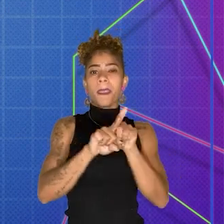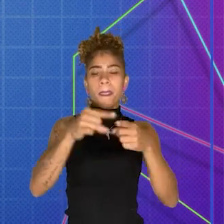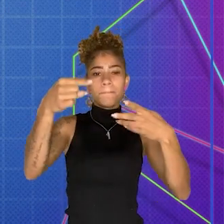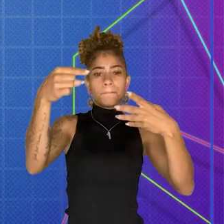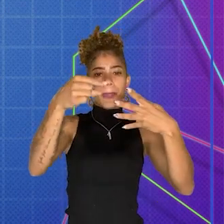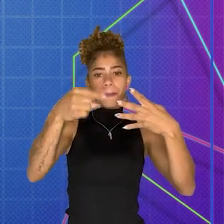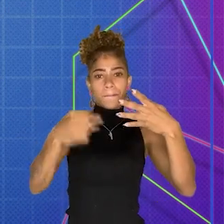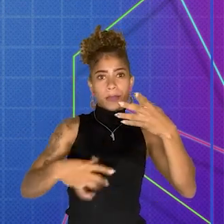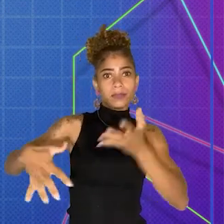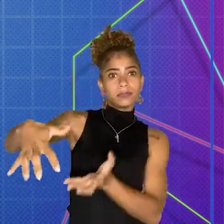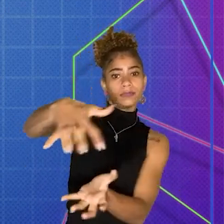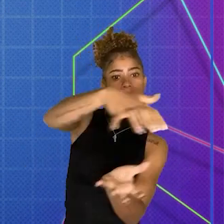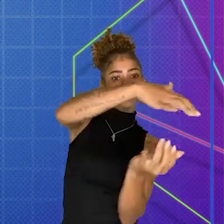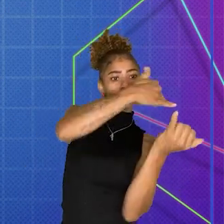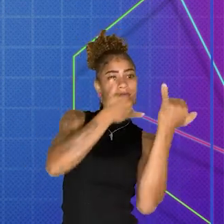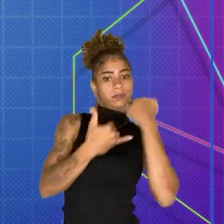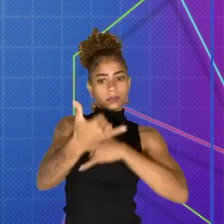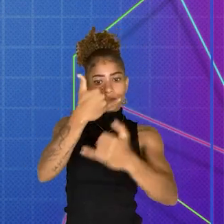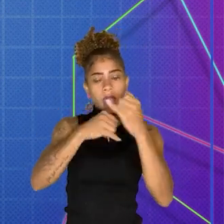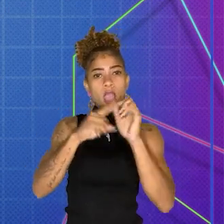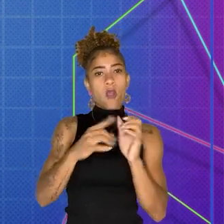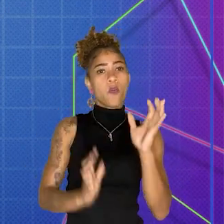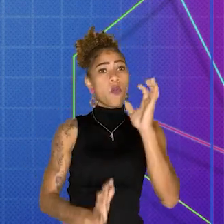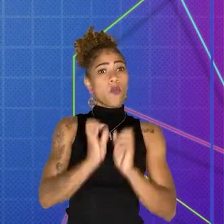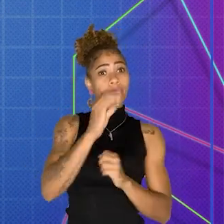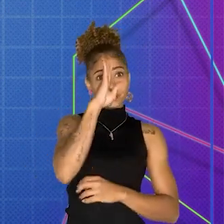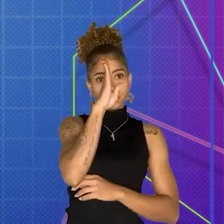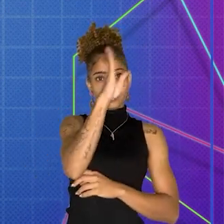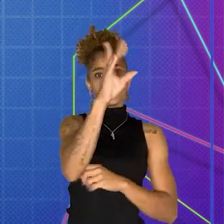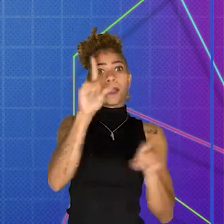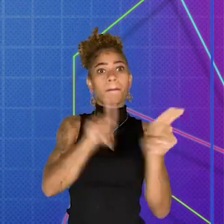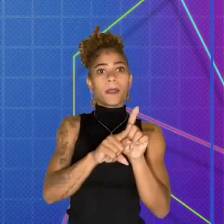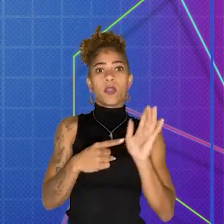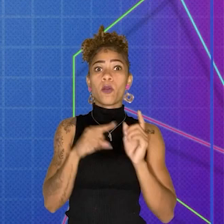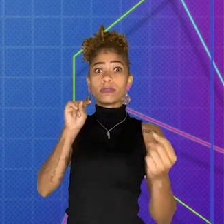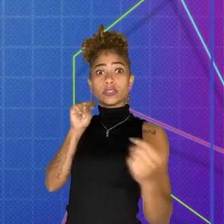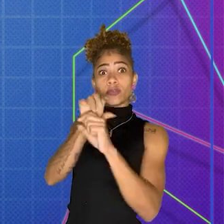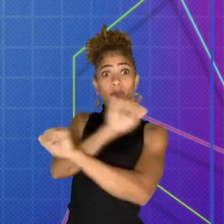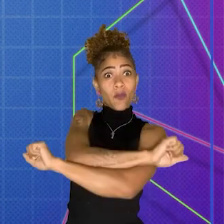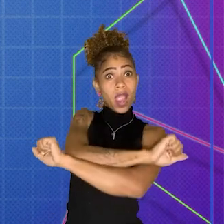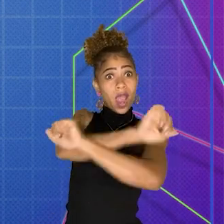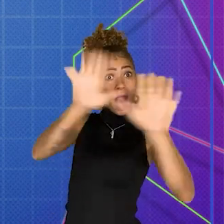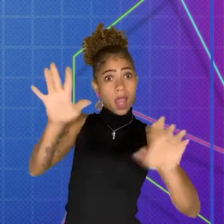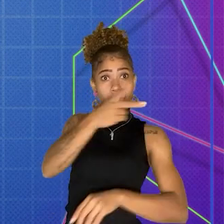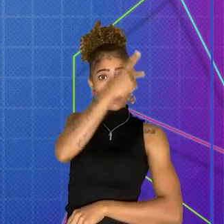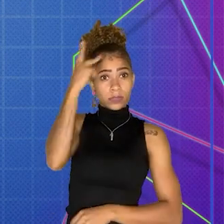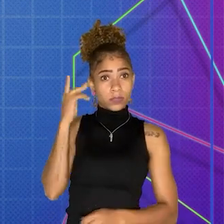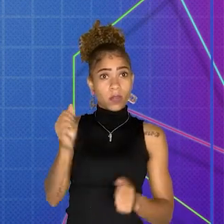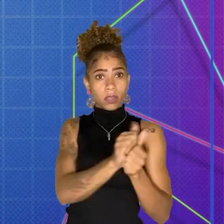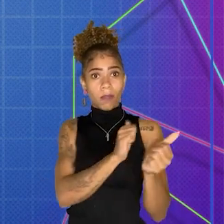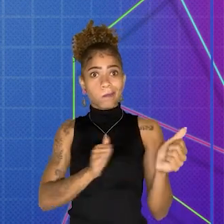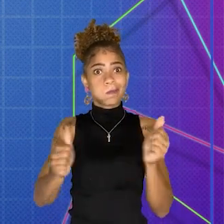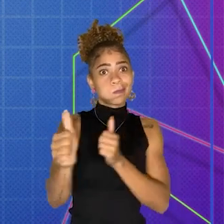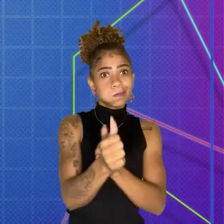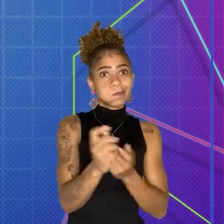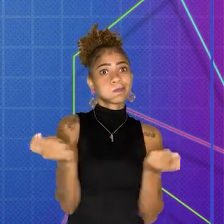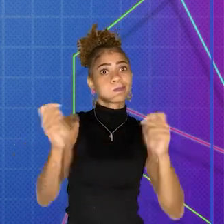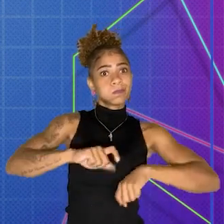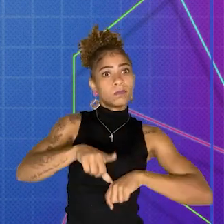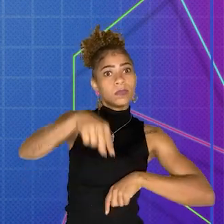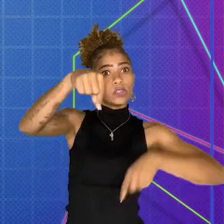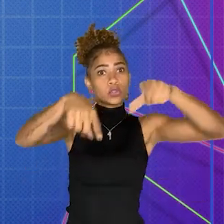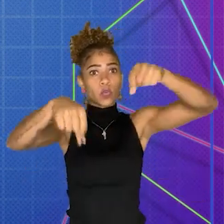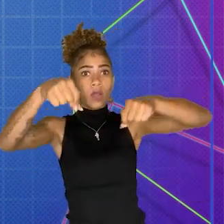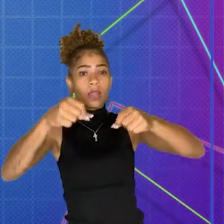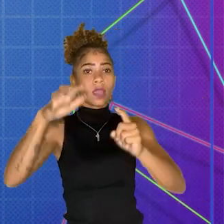elementos do mundo do jogo. É um desenvolvimento de um conflito principal e um objetivo claro para o protagonista. Possibilidade de